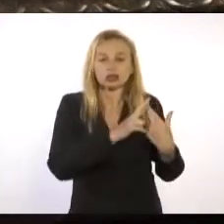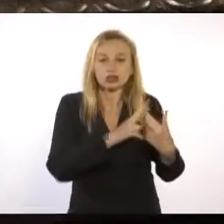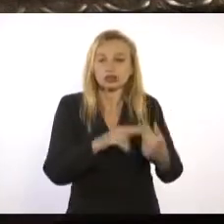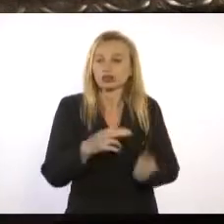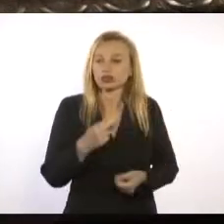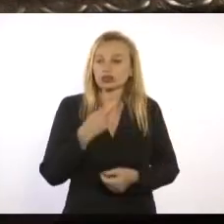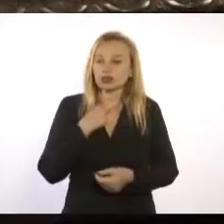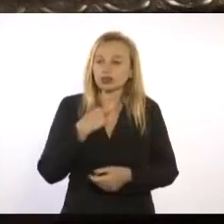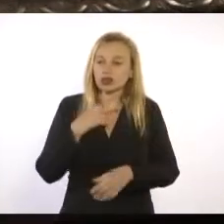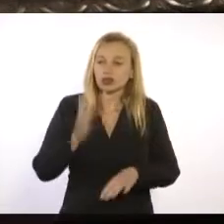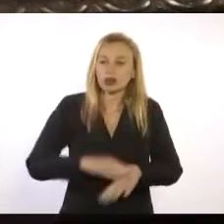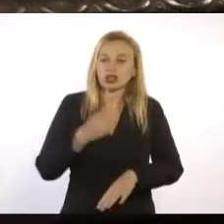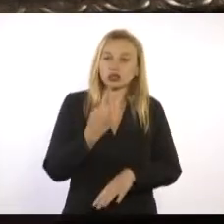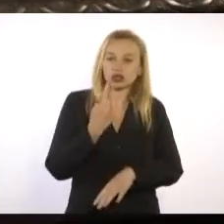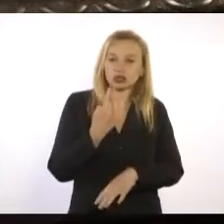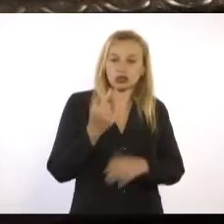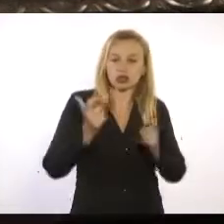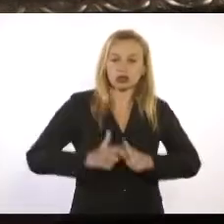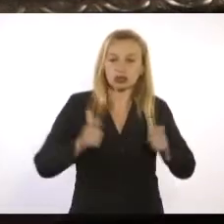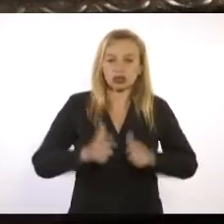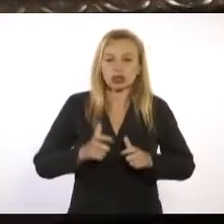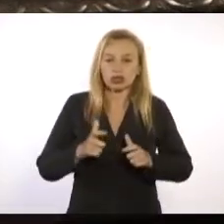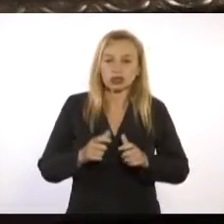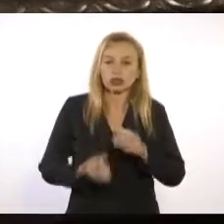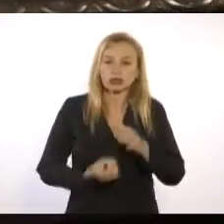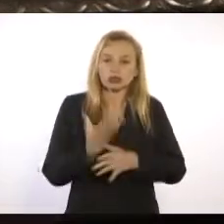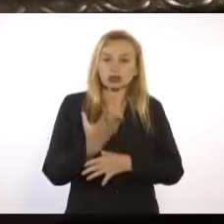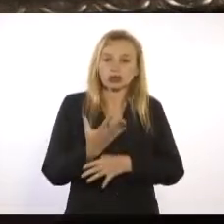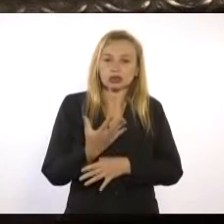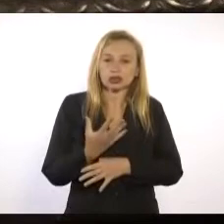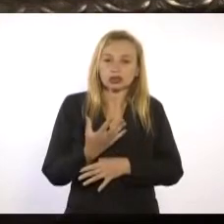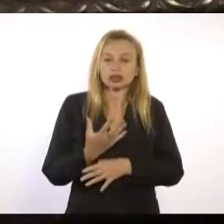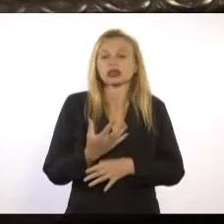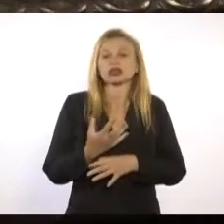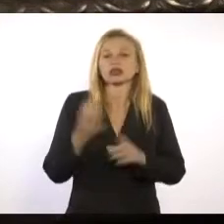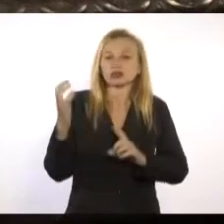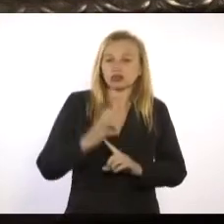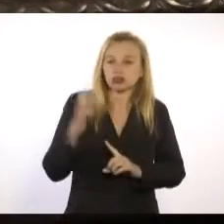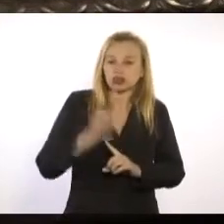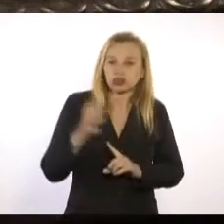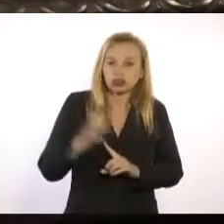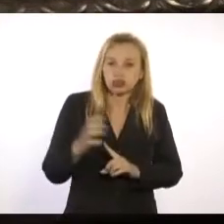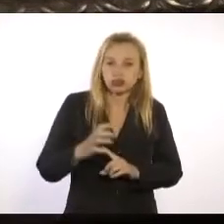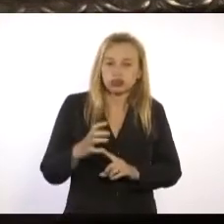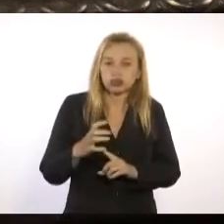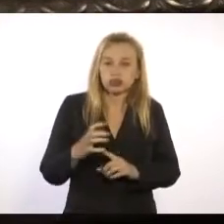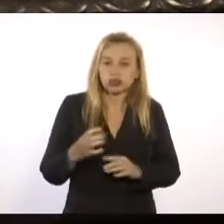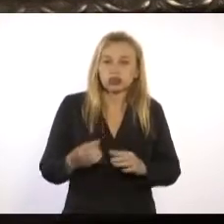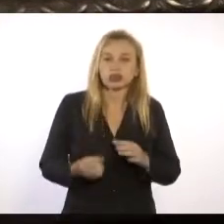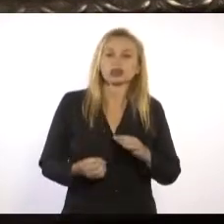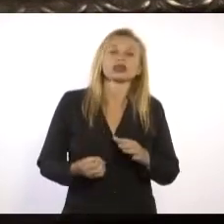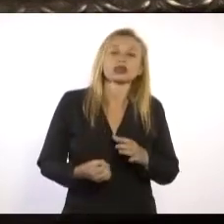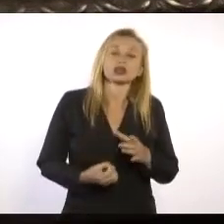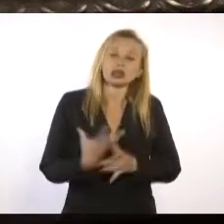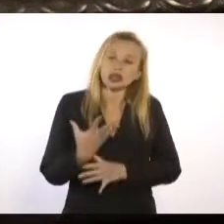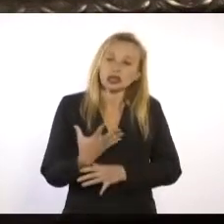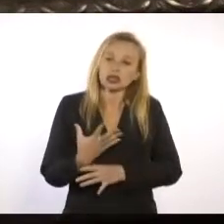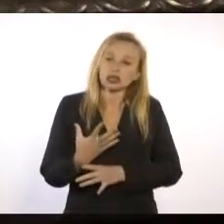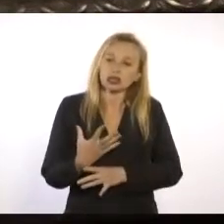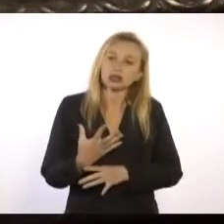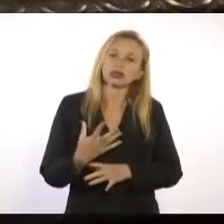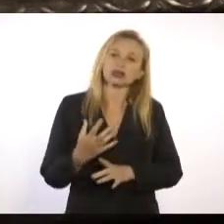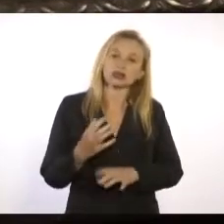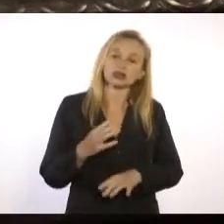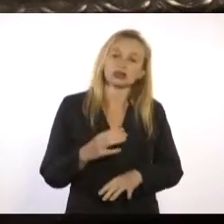para ser mais um nesse lugar para reproduzir a lógica de opressão, para reproduzir uma lógica